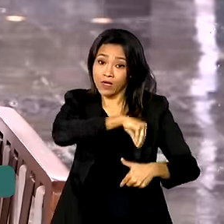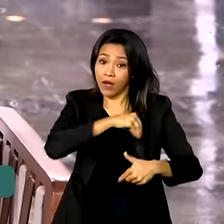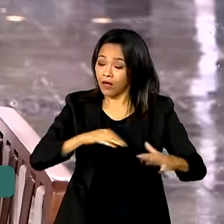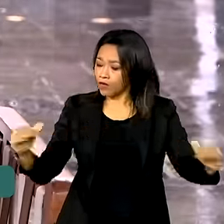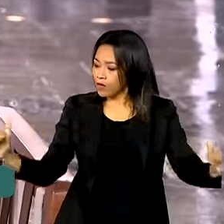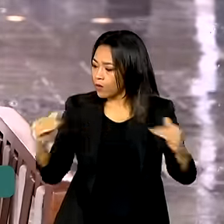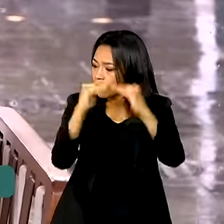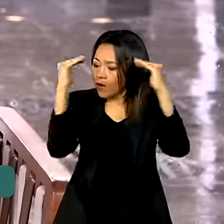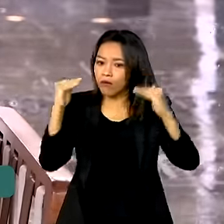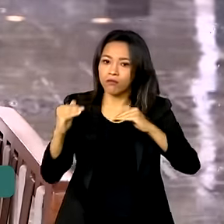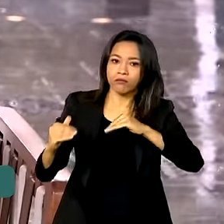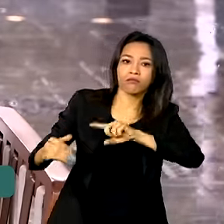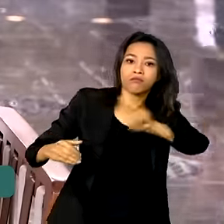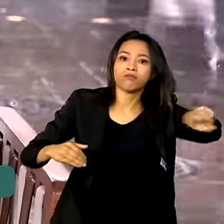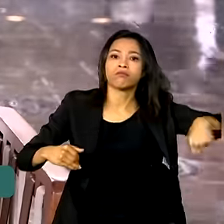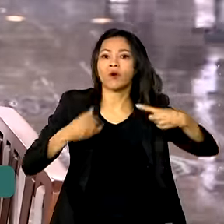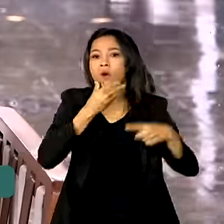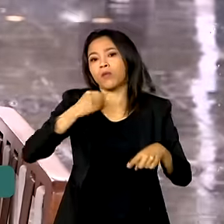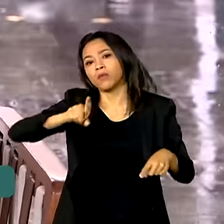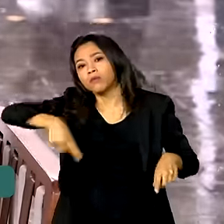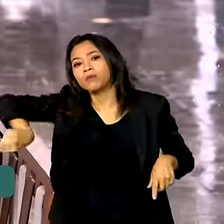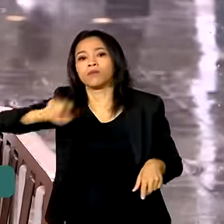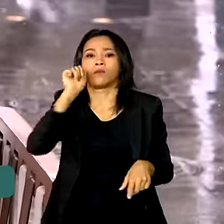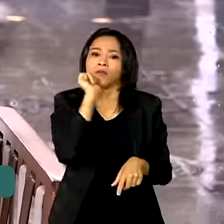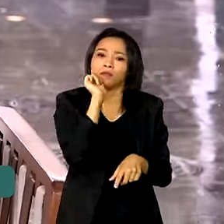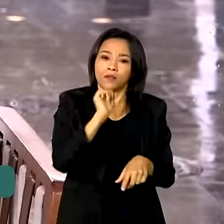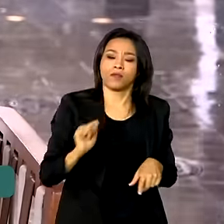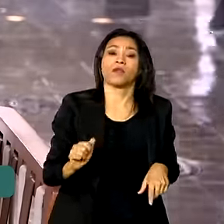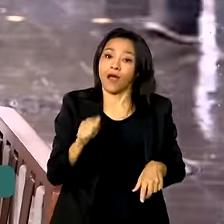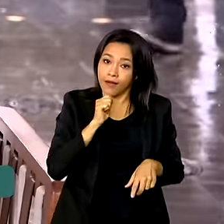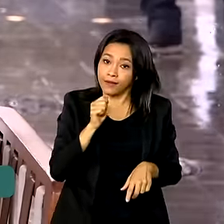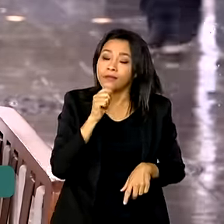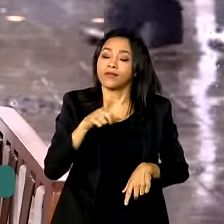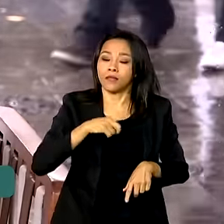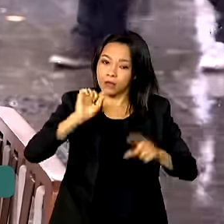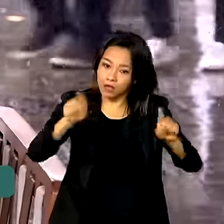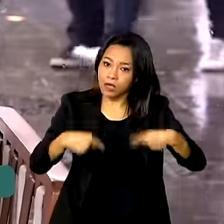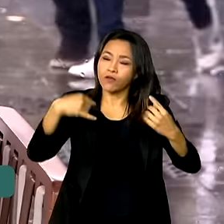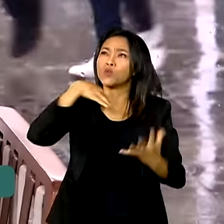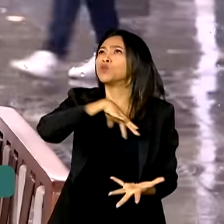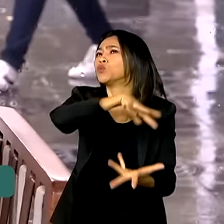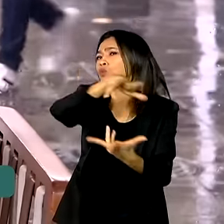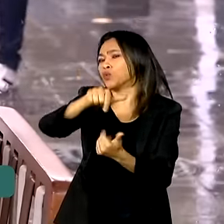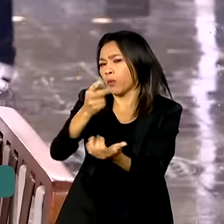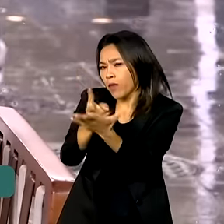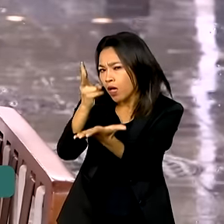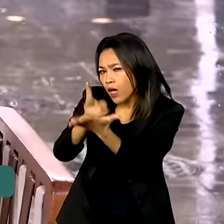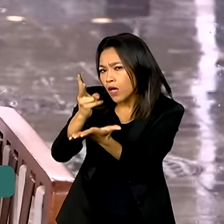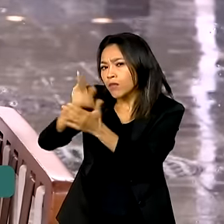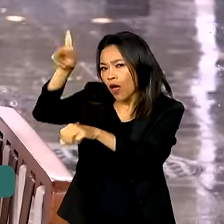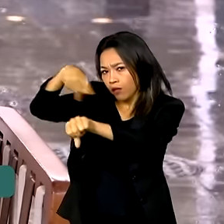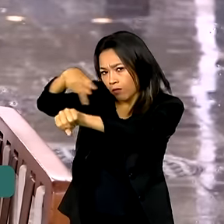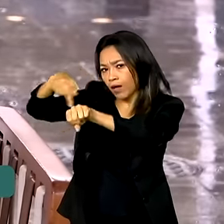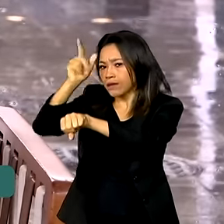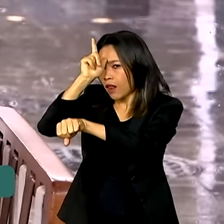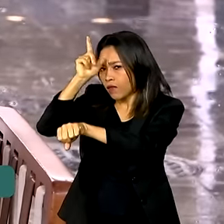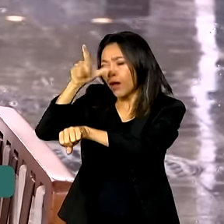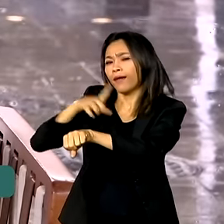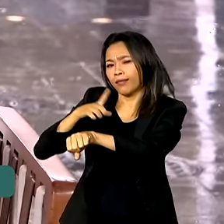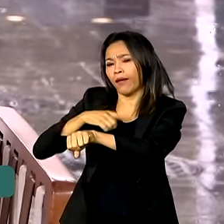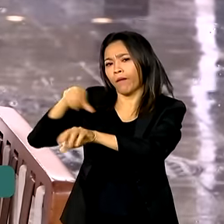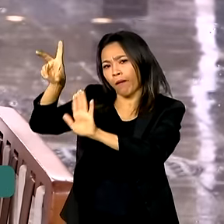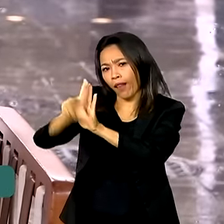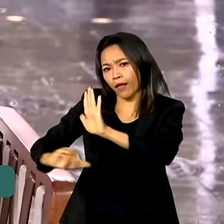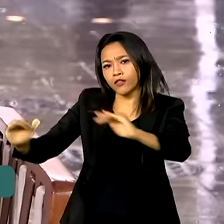igual, trabalho igual, que nós temos esse desafio ainda no mundo inteiro, mesmo na Alemanha, que também já tem a lei da